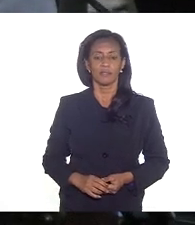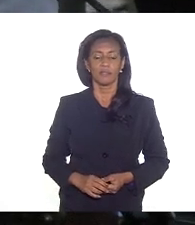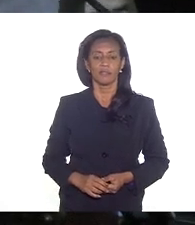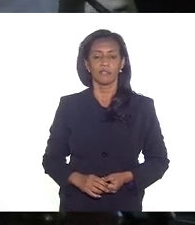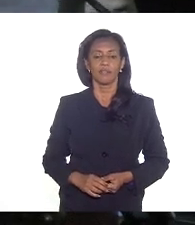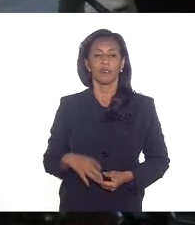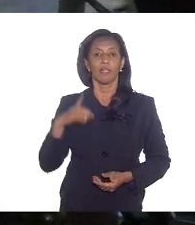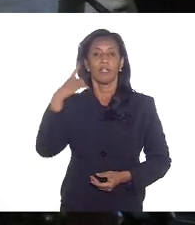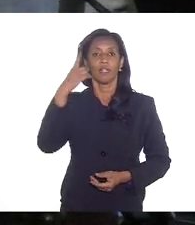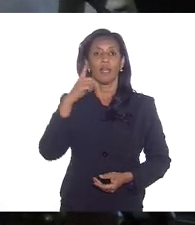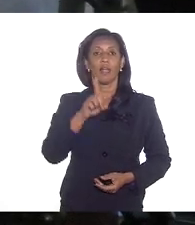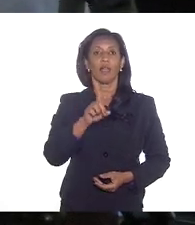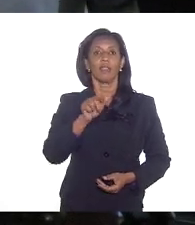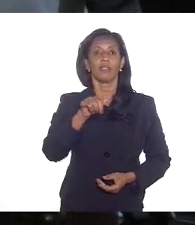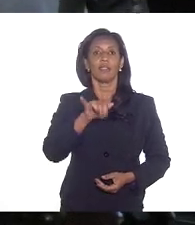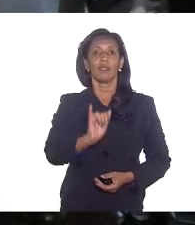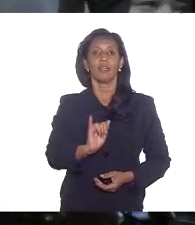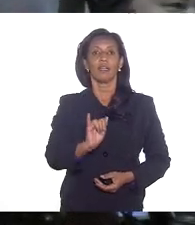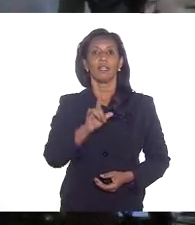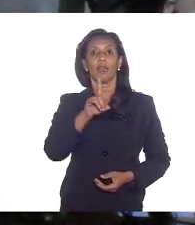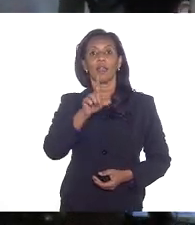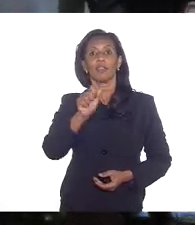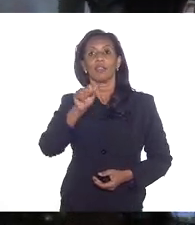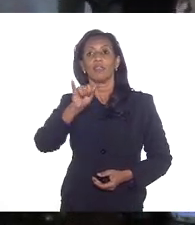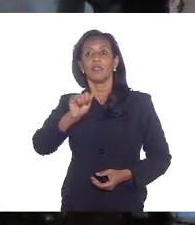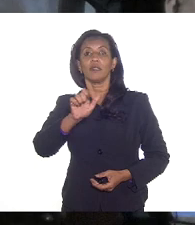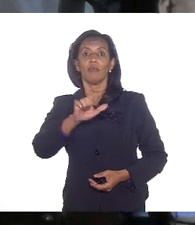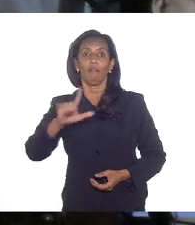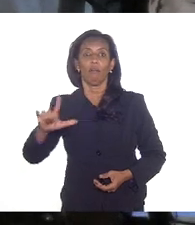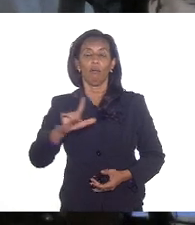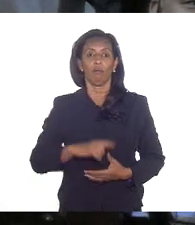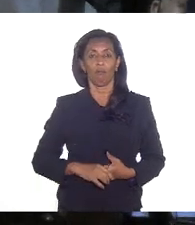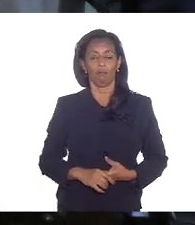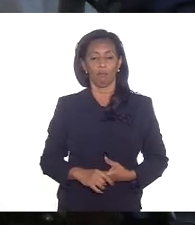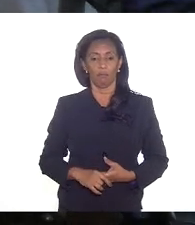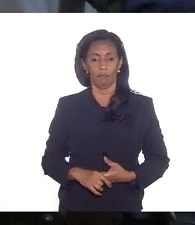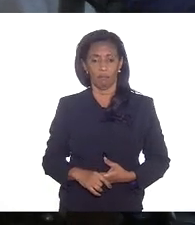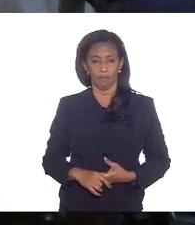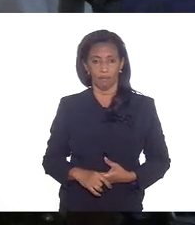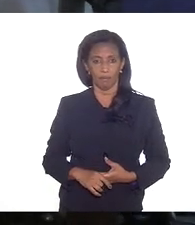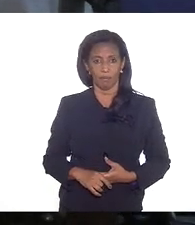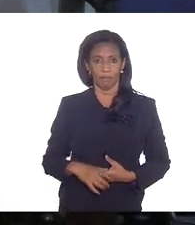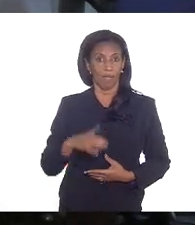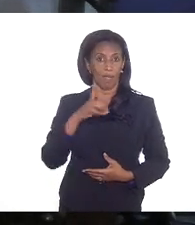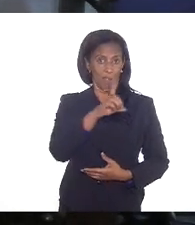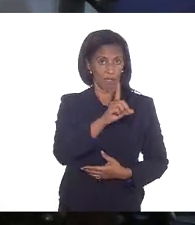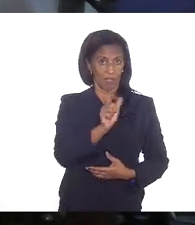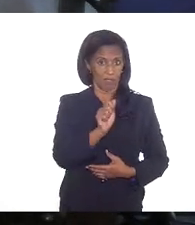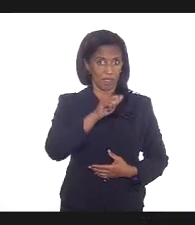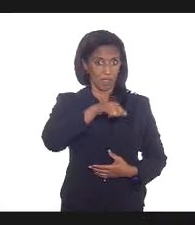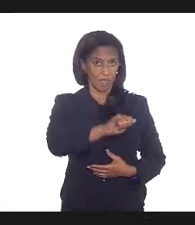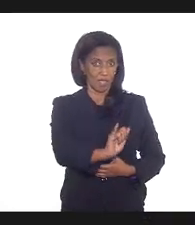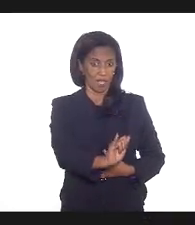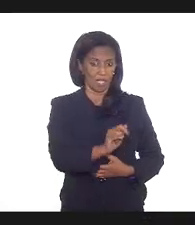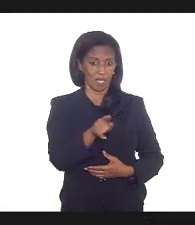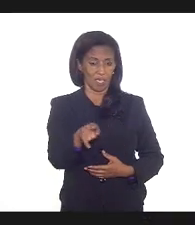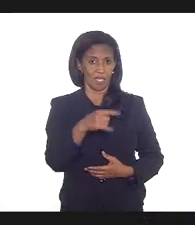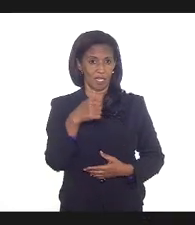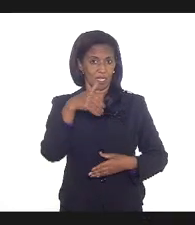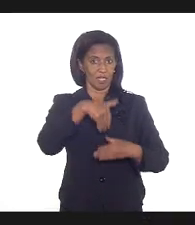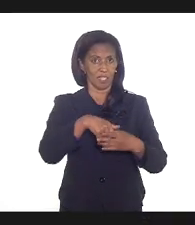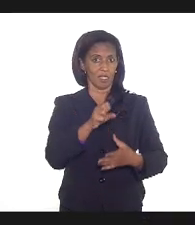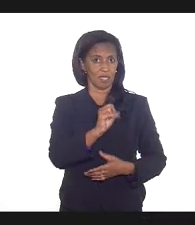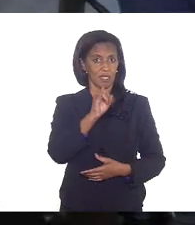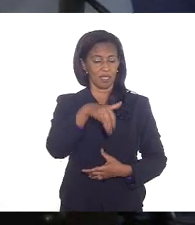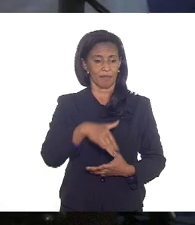o tempo tá Dani Monteiro deputado danniel librelon o meu presente sim deputada Dani Monteiro